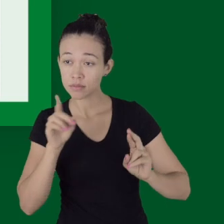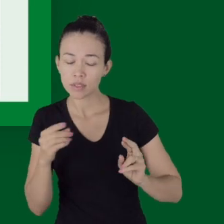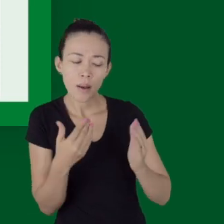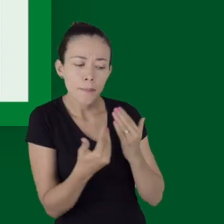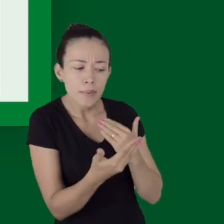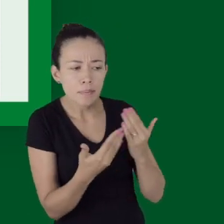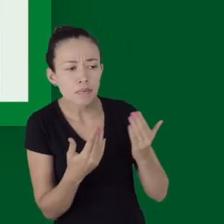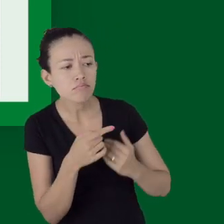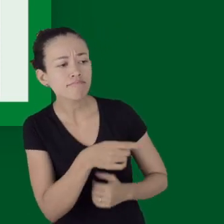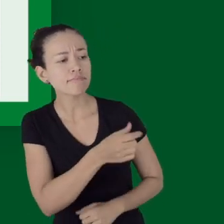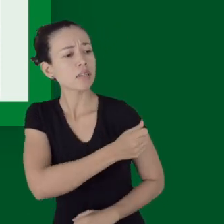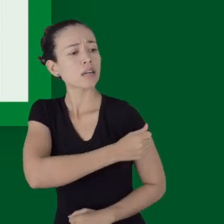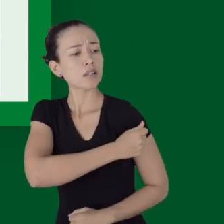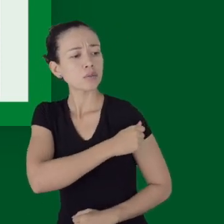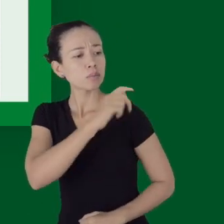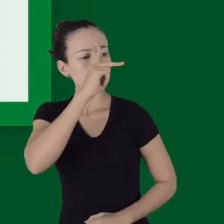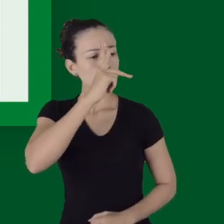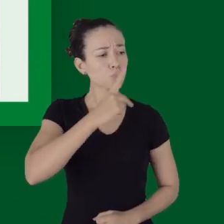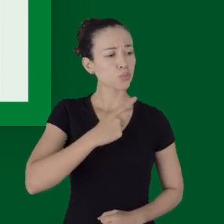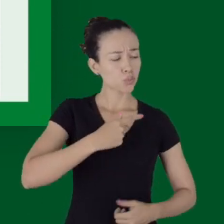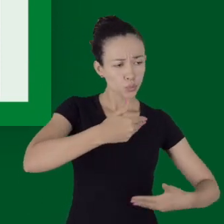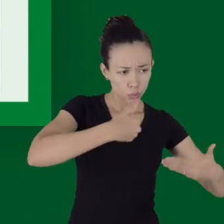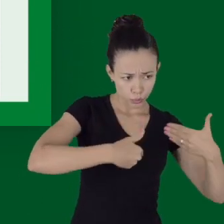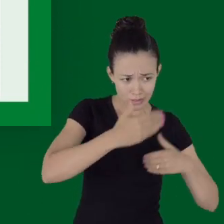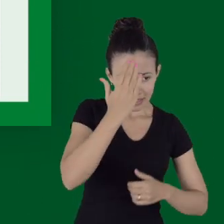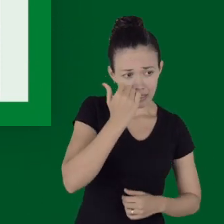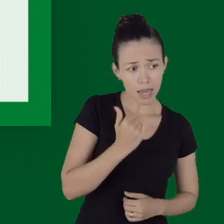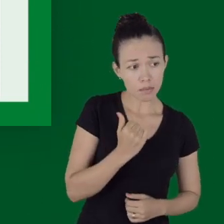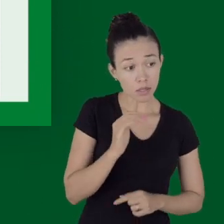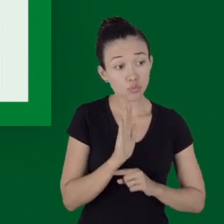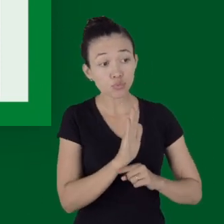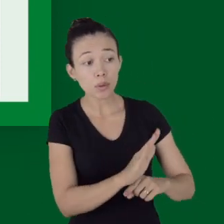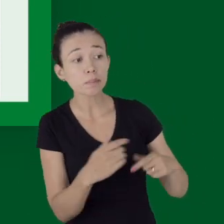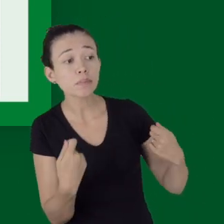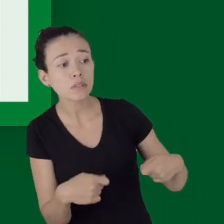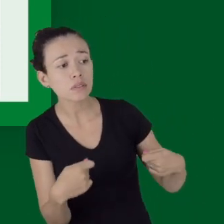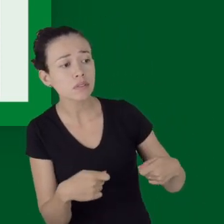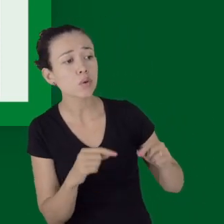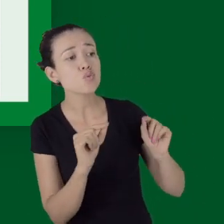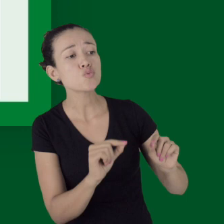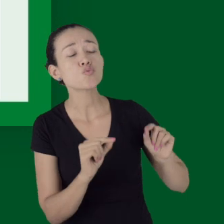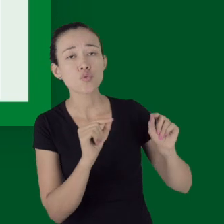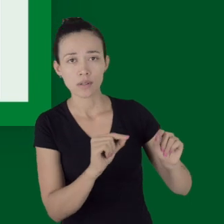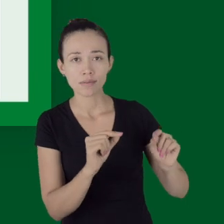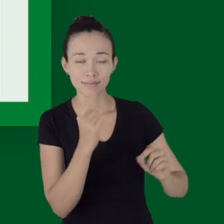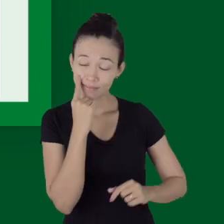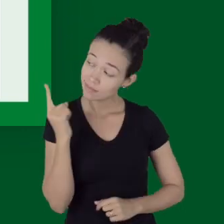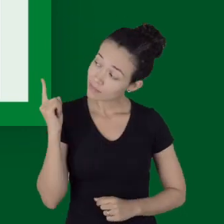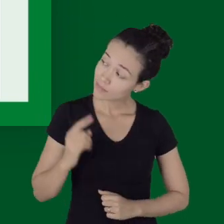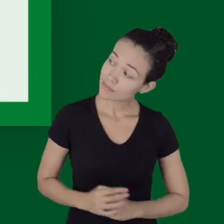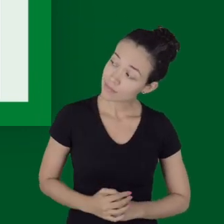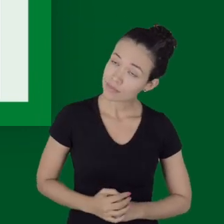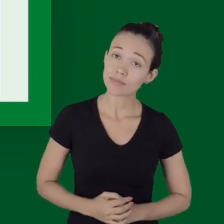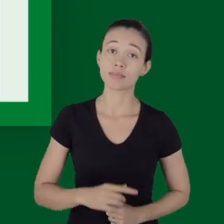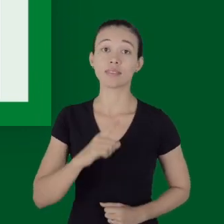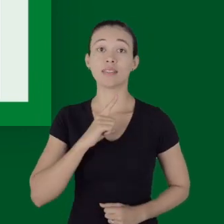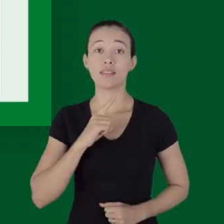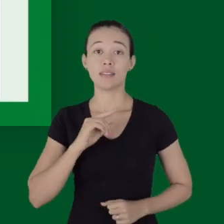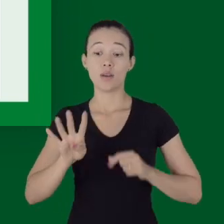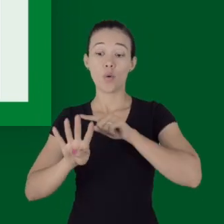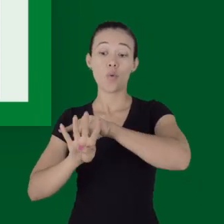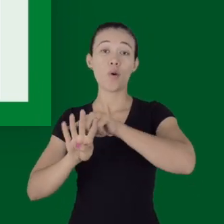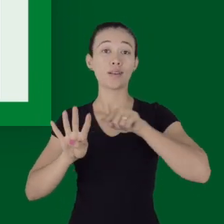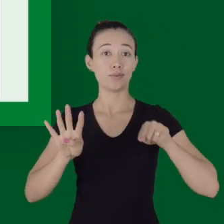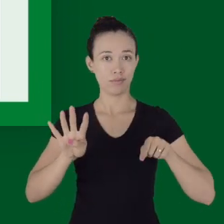de quanto ajuda esse aluno vai precisar, né? Então, ele vai marcar com um X o que